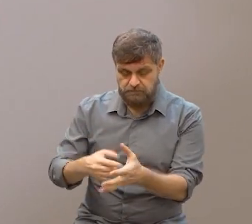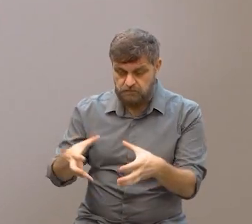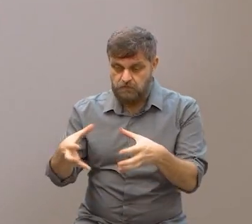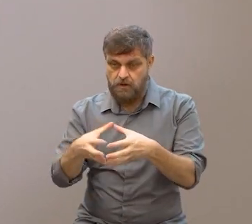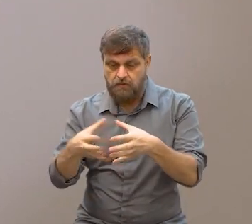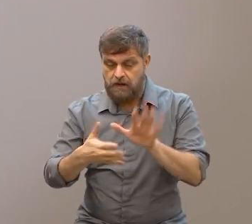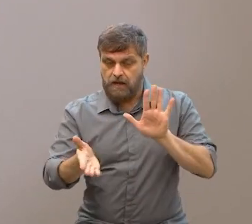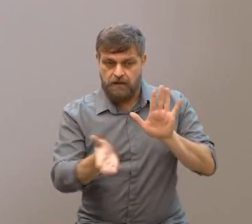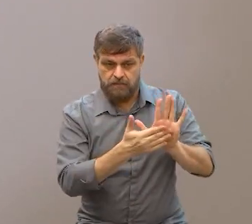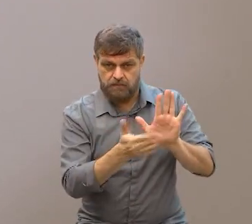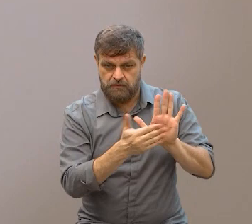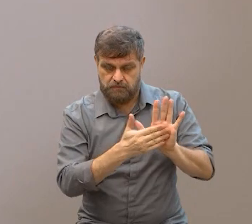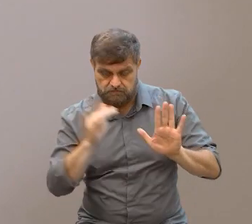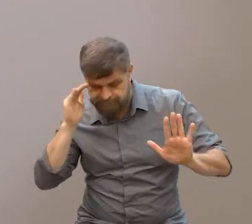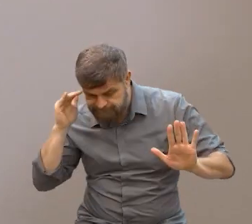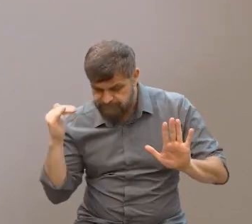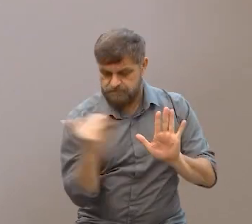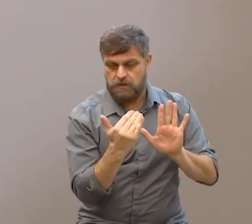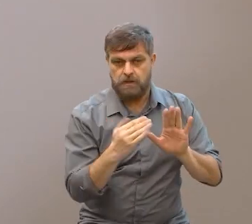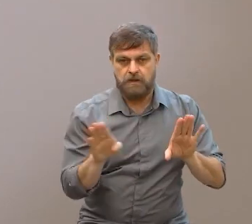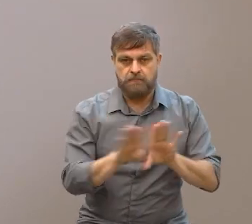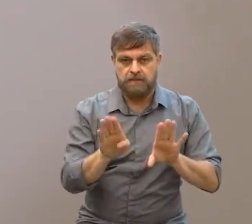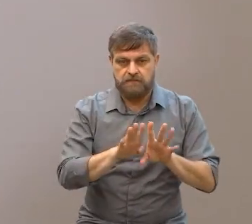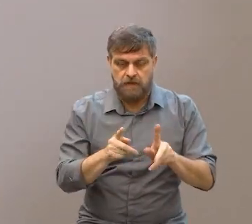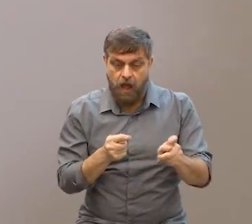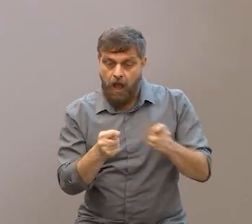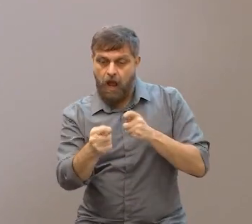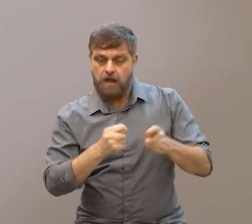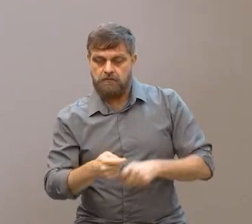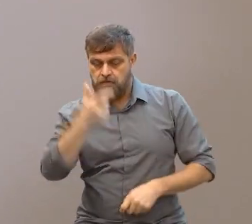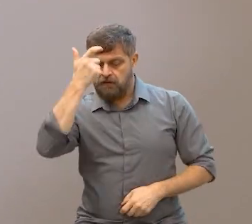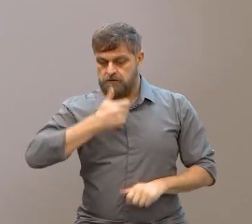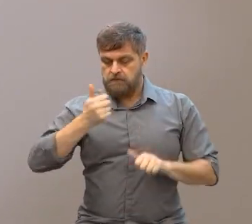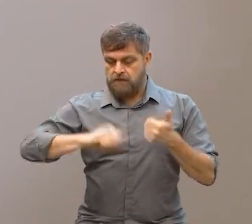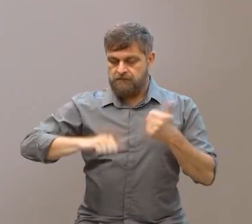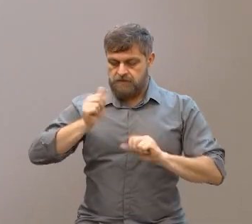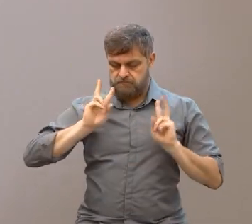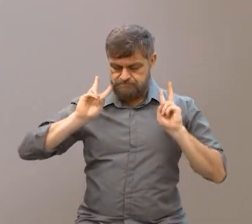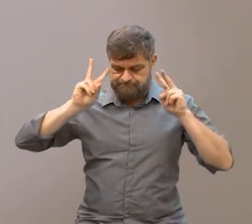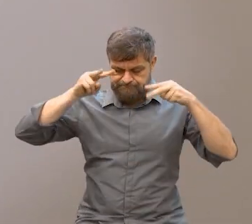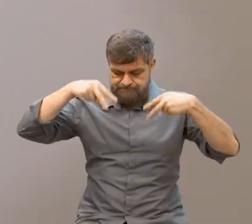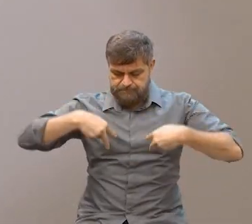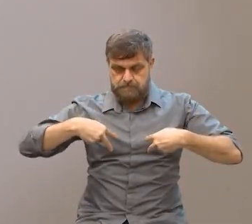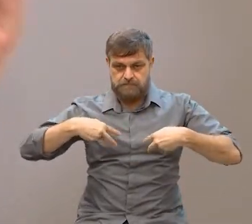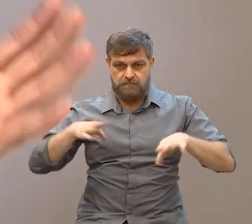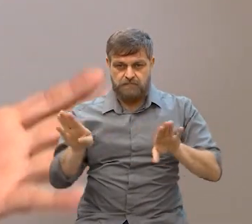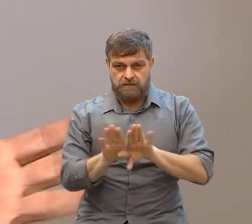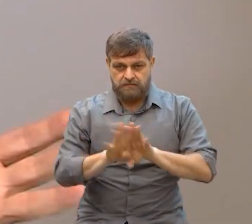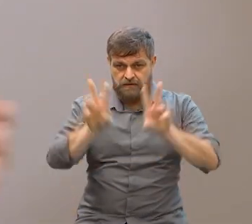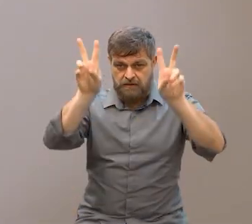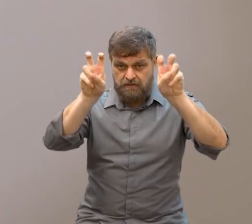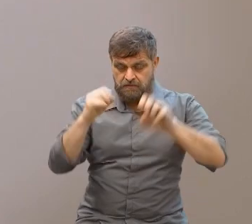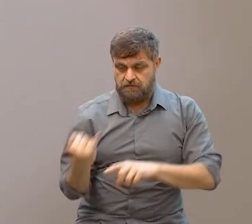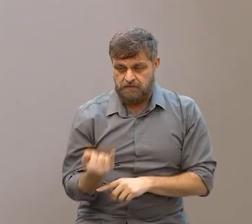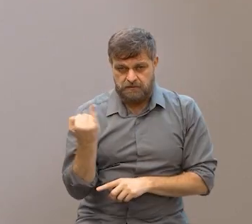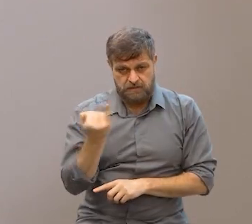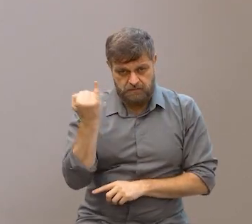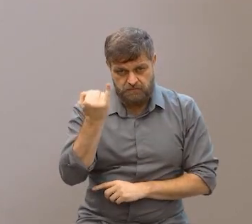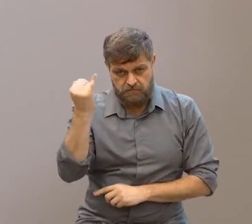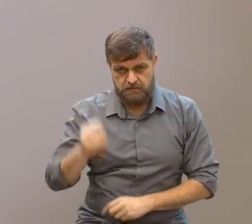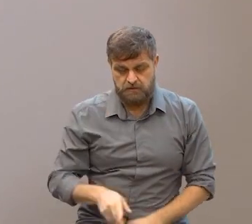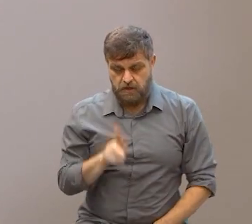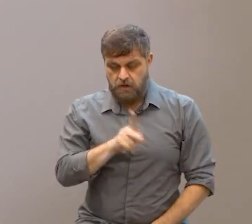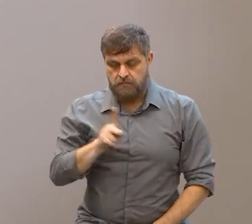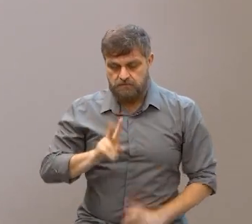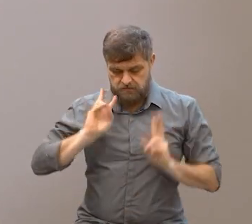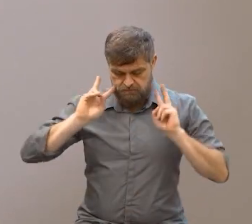aquela proposta e também ter uma autorregulação através da autoavaliação. Então a gente passa por autoavaliação, que aliás é um tema super importante, né? O